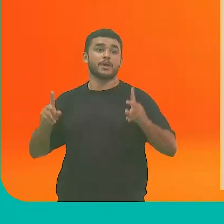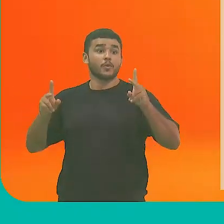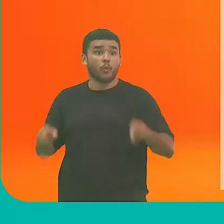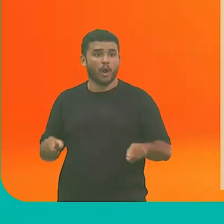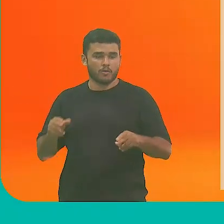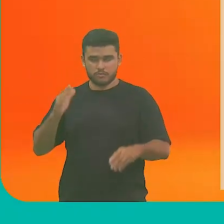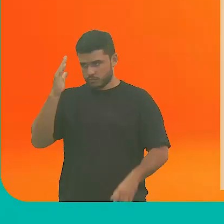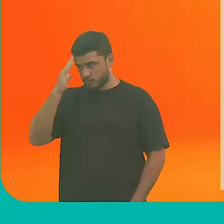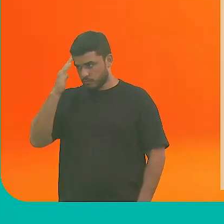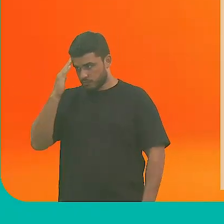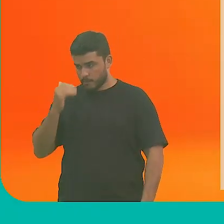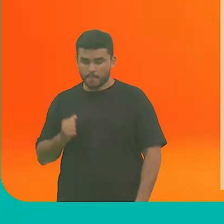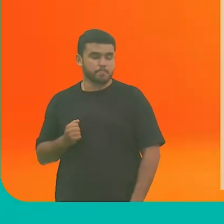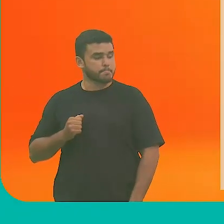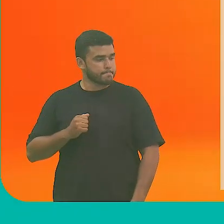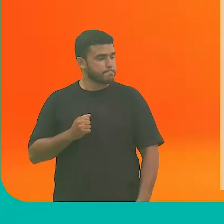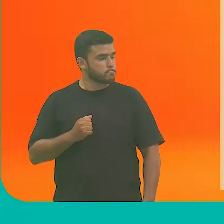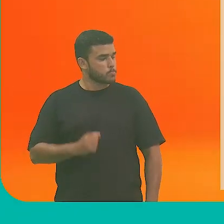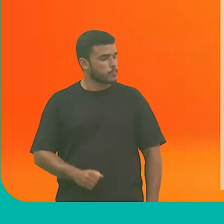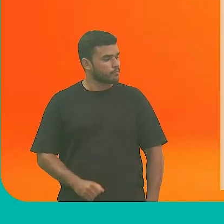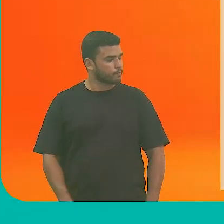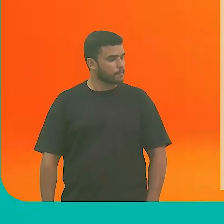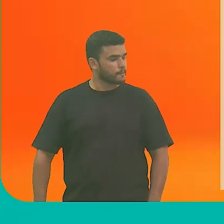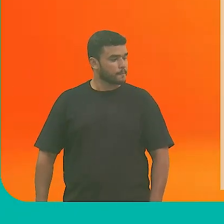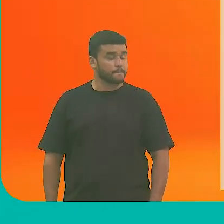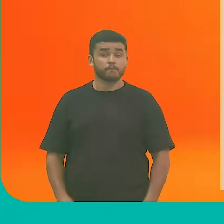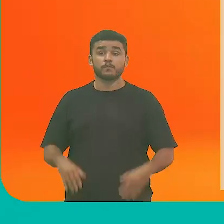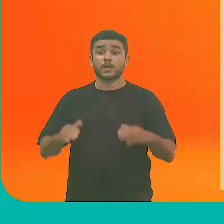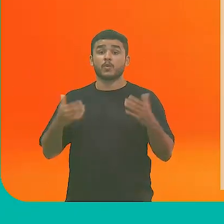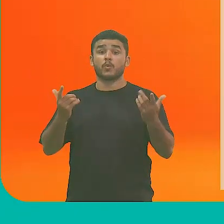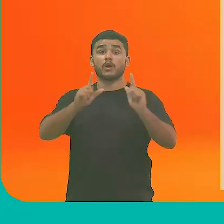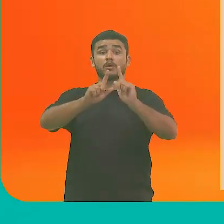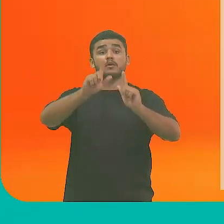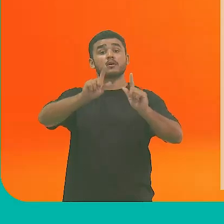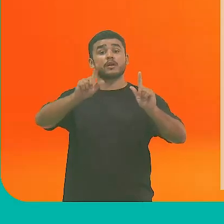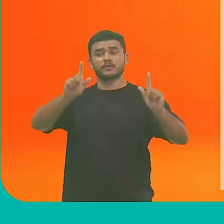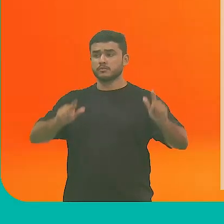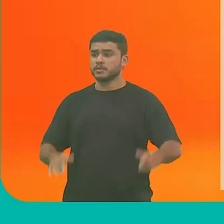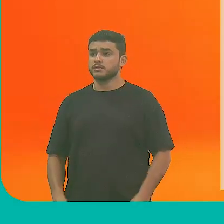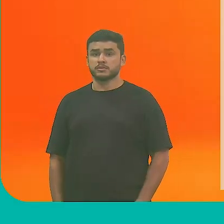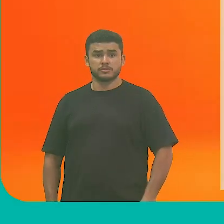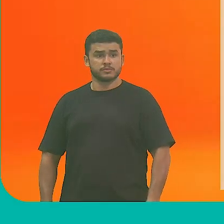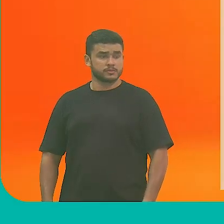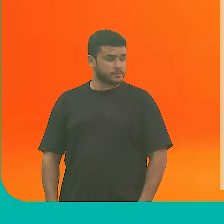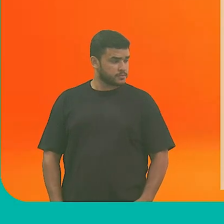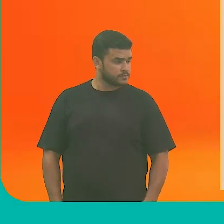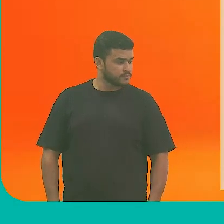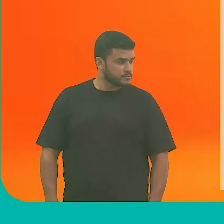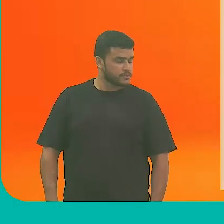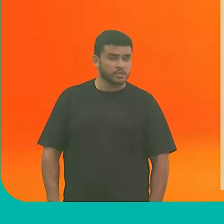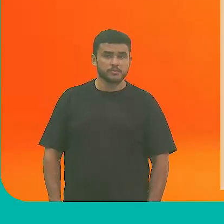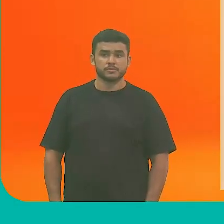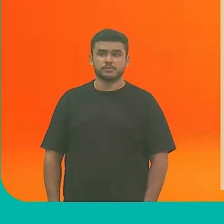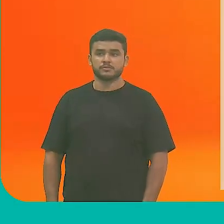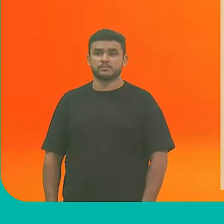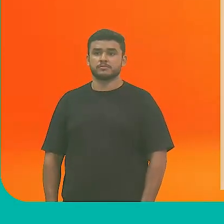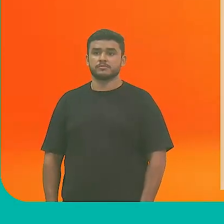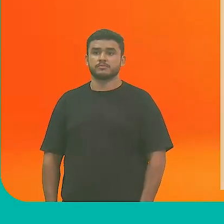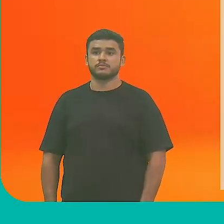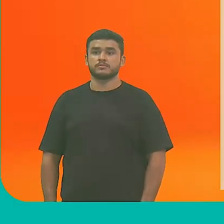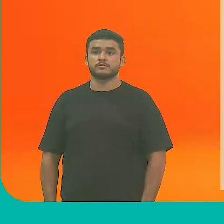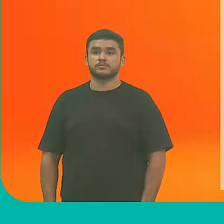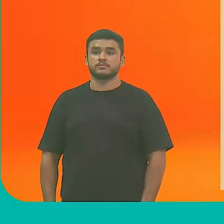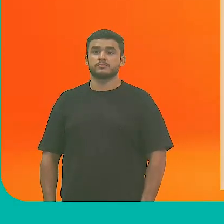O gráfico que melhor representa o tempo gasto, olha aí mais uma vez a palavra o quê?